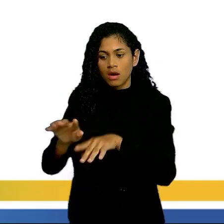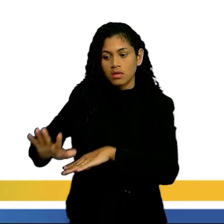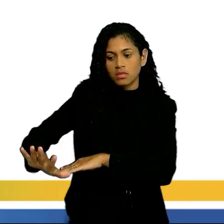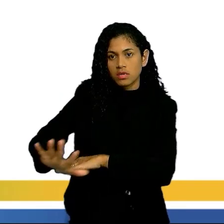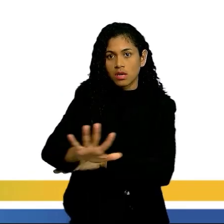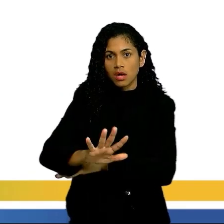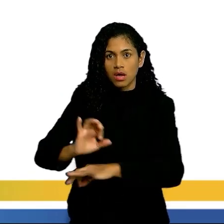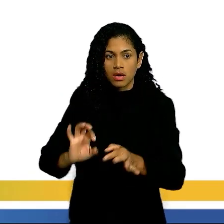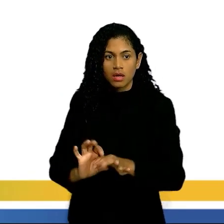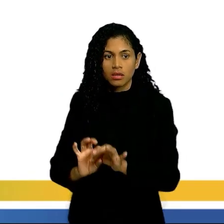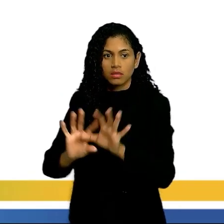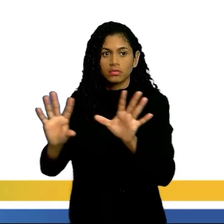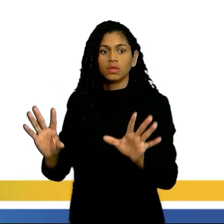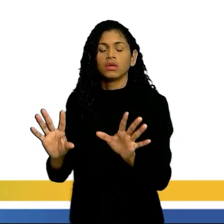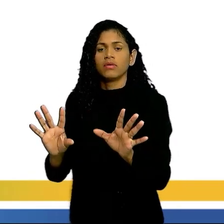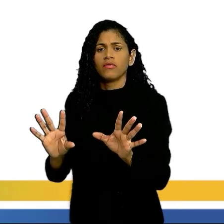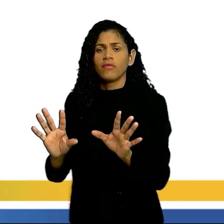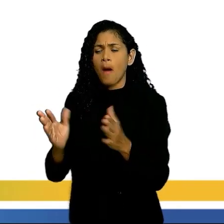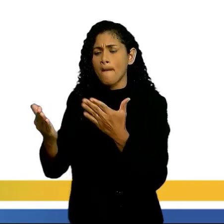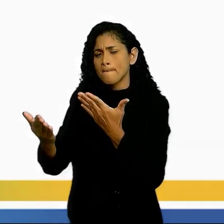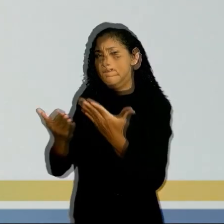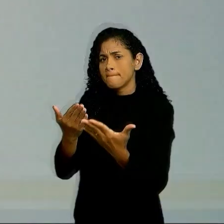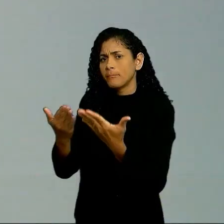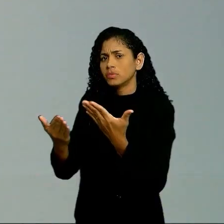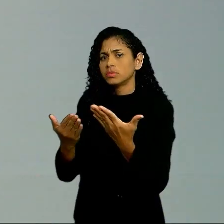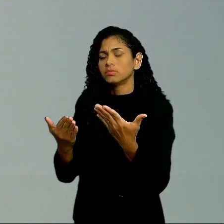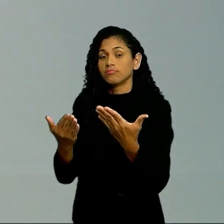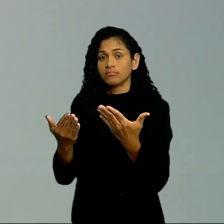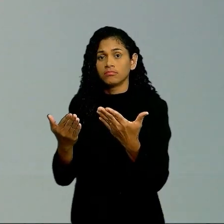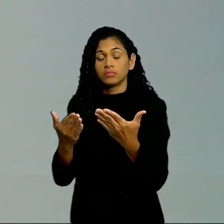5 alternativas, certo?